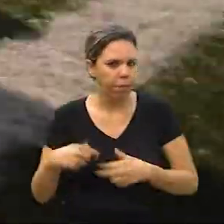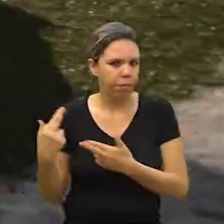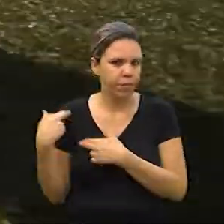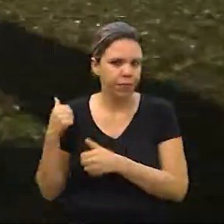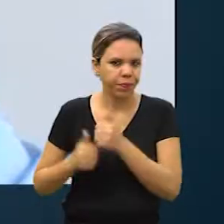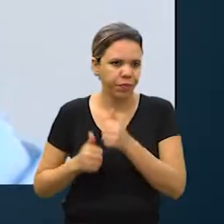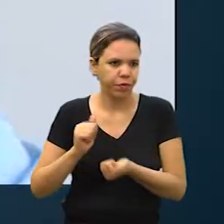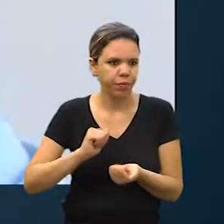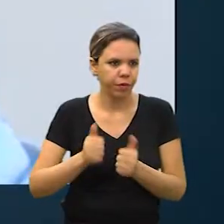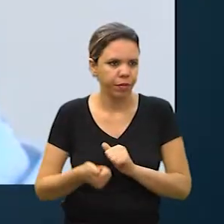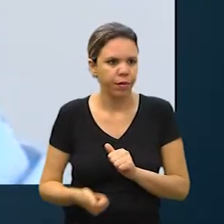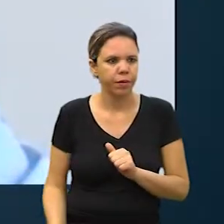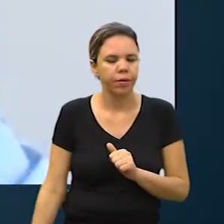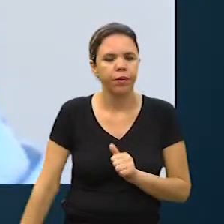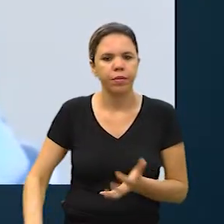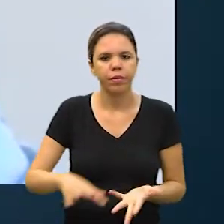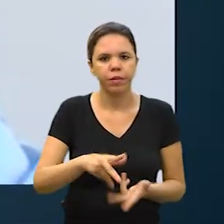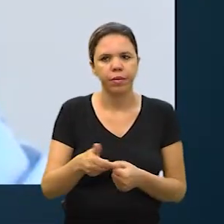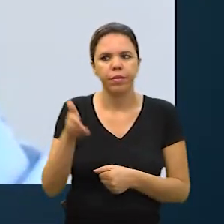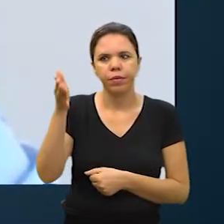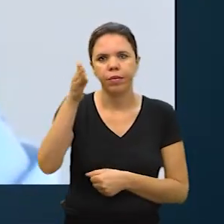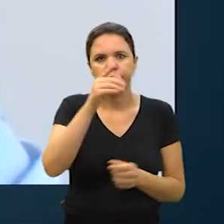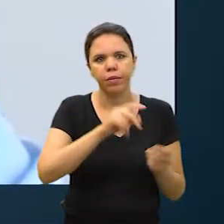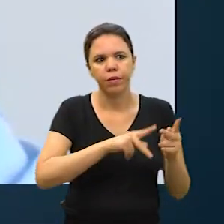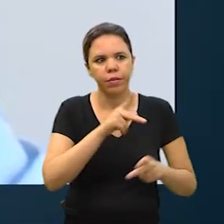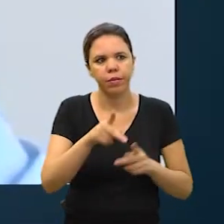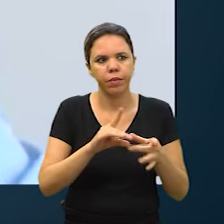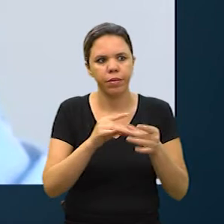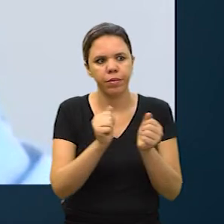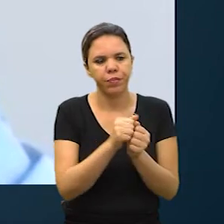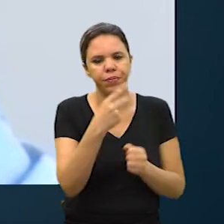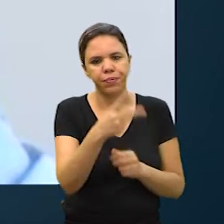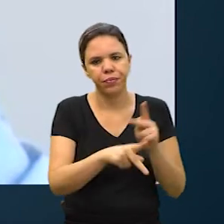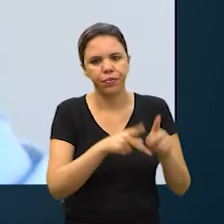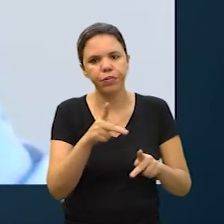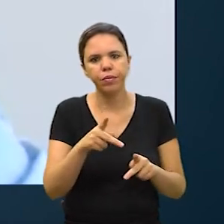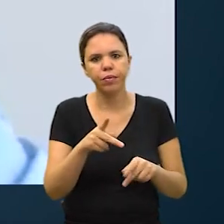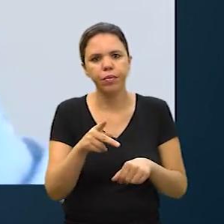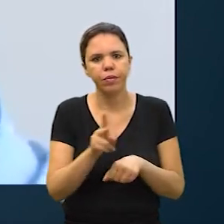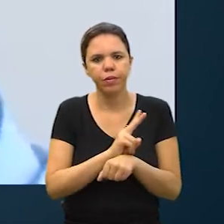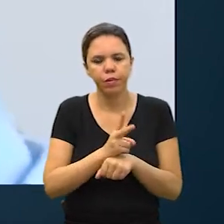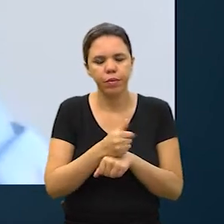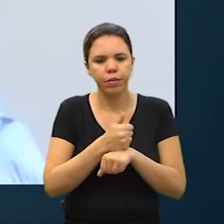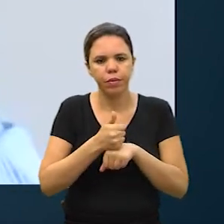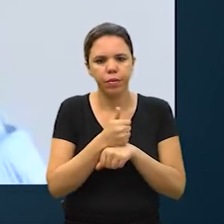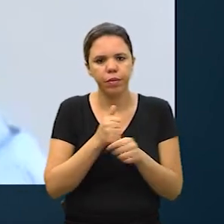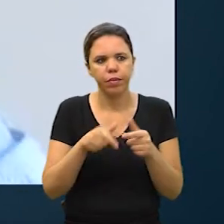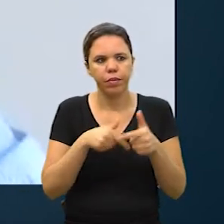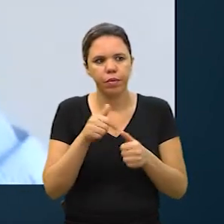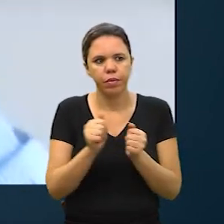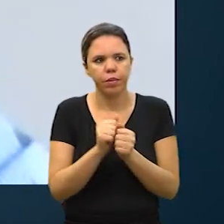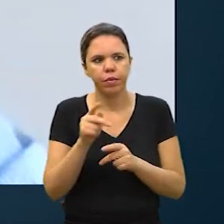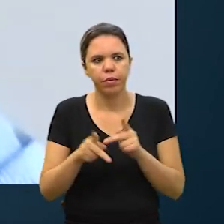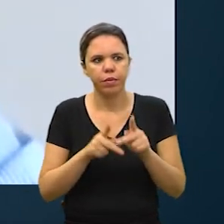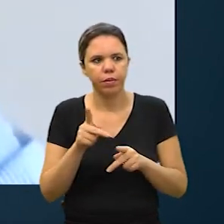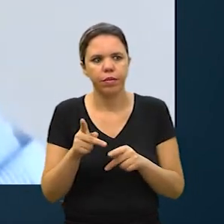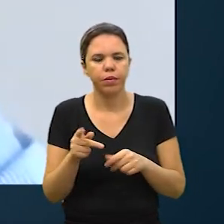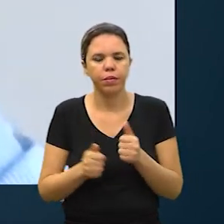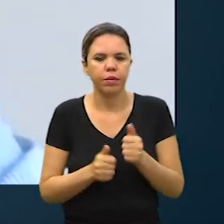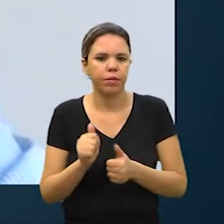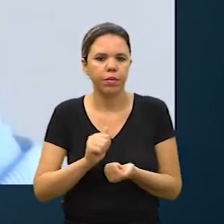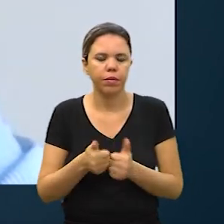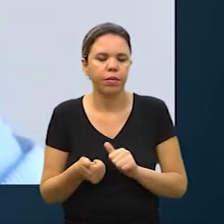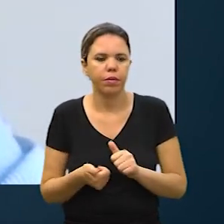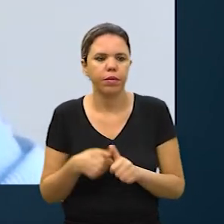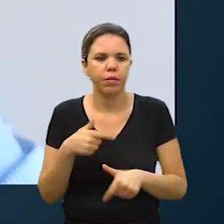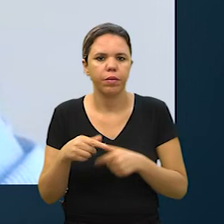jogar futebol e está pelo mundo, né? E tem gente junto com ele, tem agentes que trabalham esses jogadores de futebol.